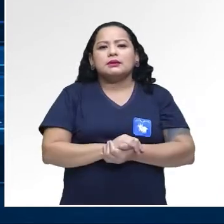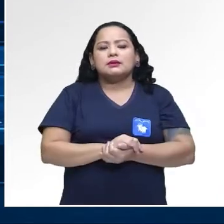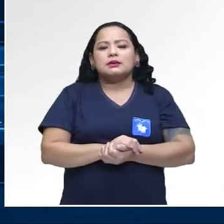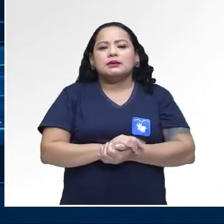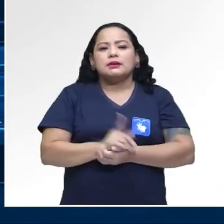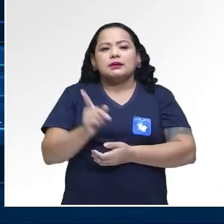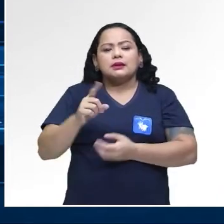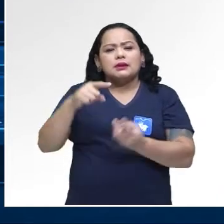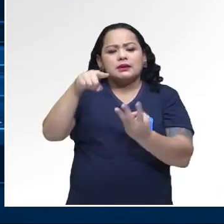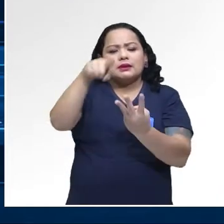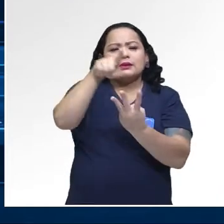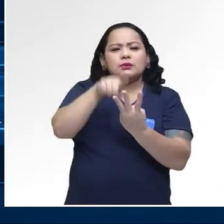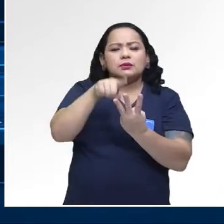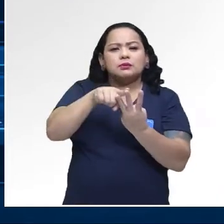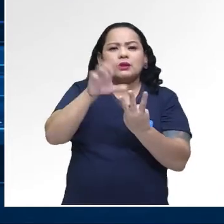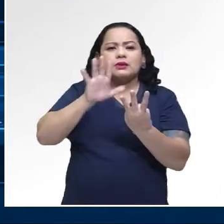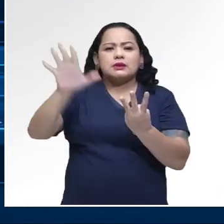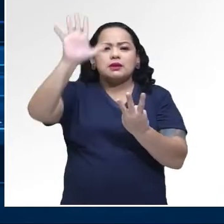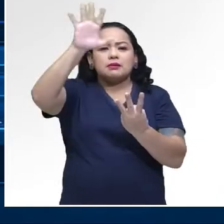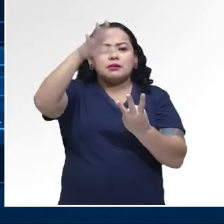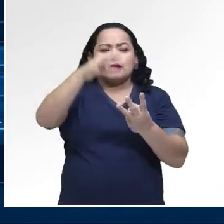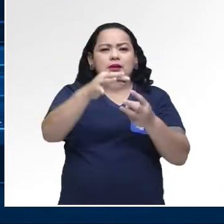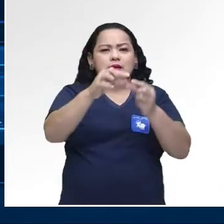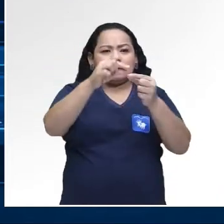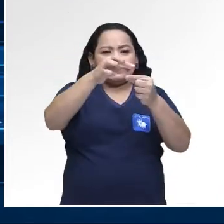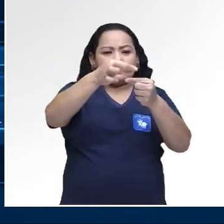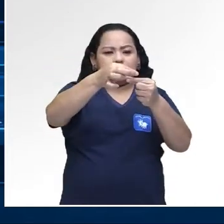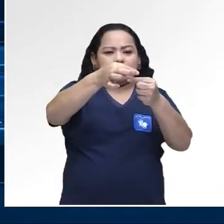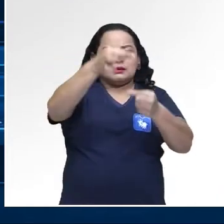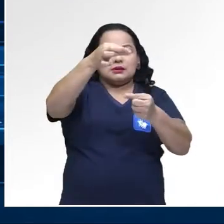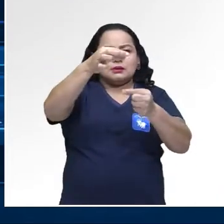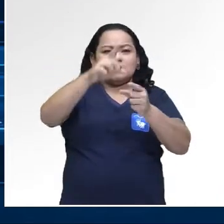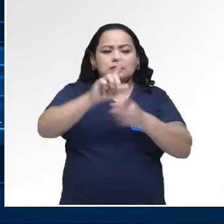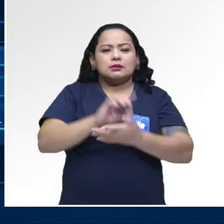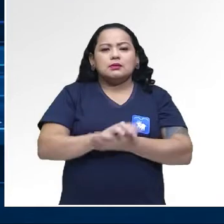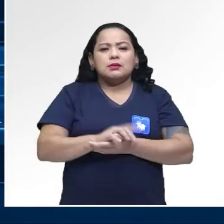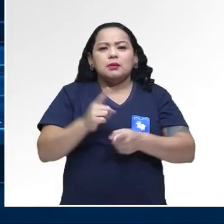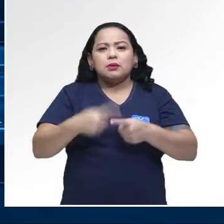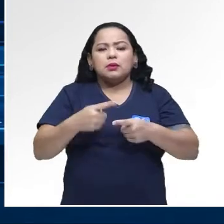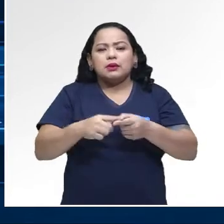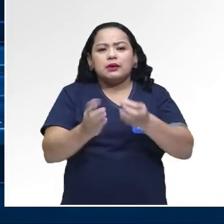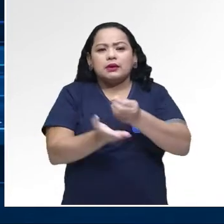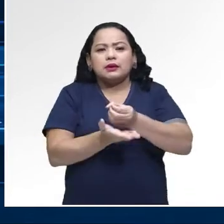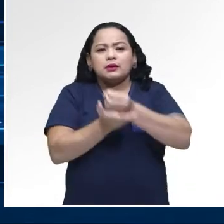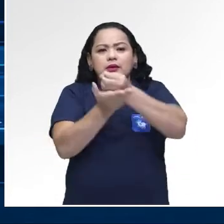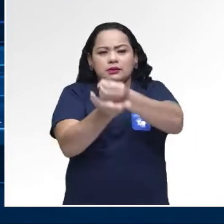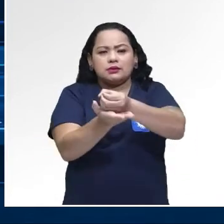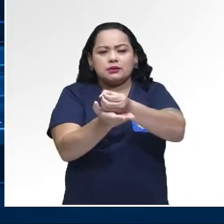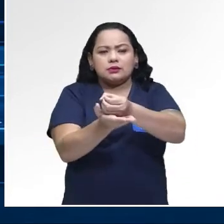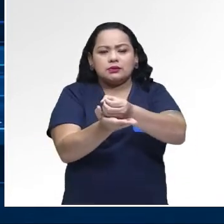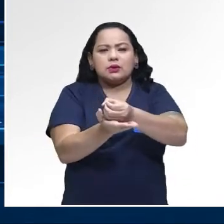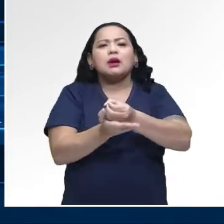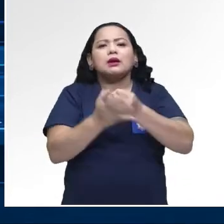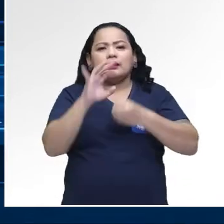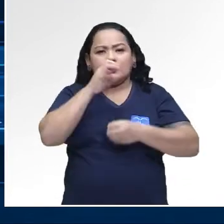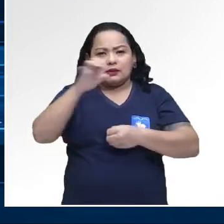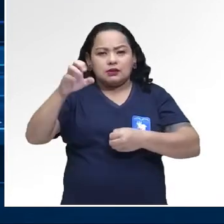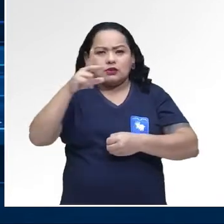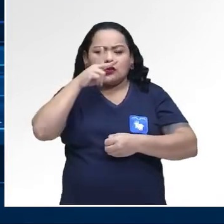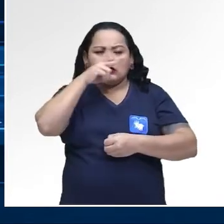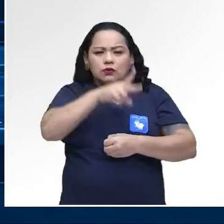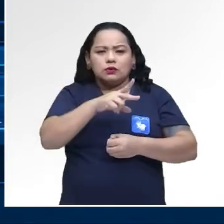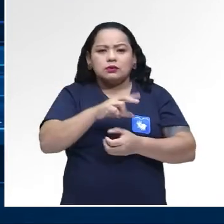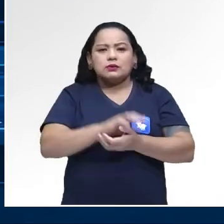instrumento utilizado ali na elétrica, né, que ele auxilia também a potência da energia,